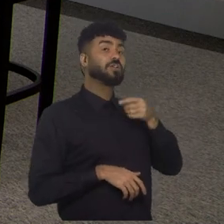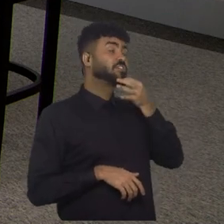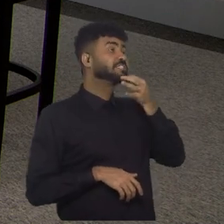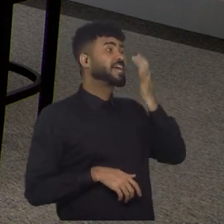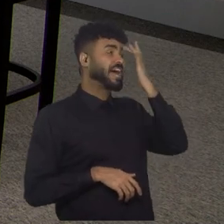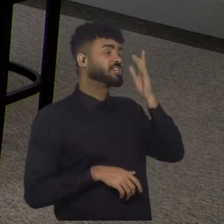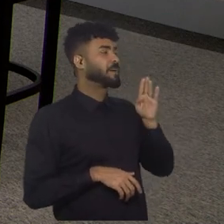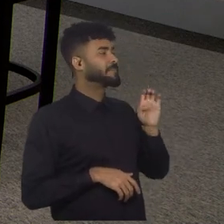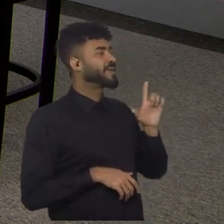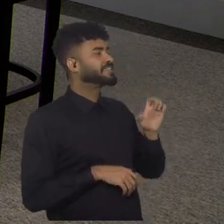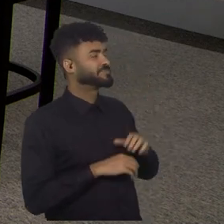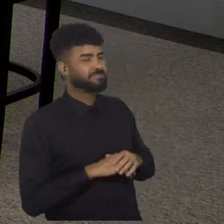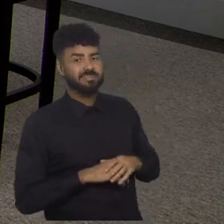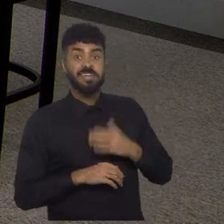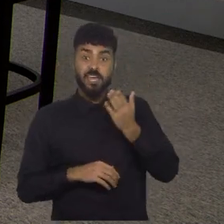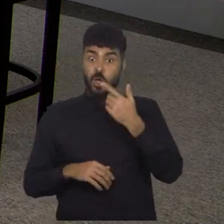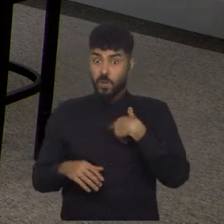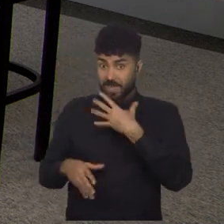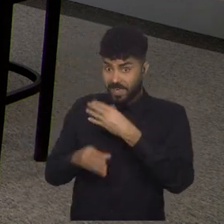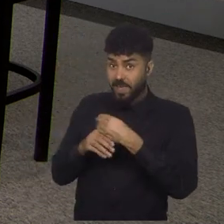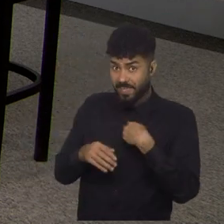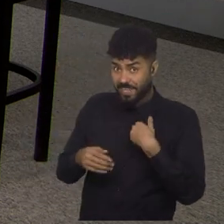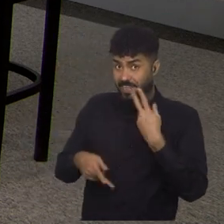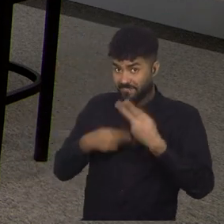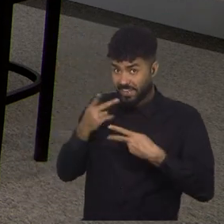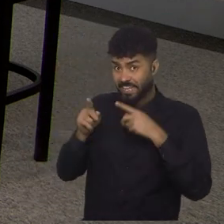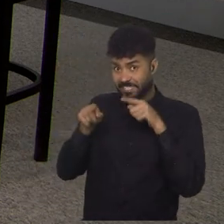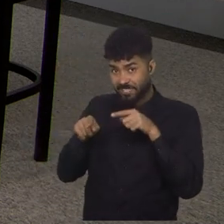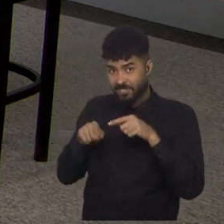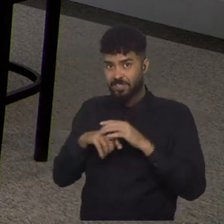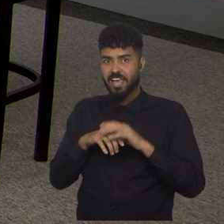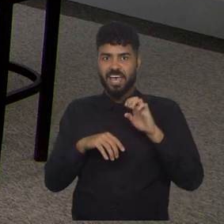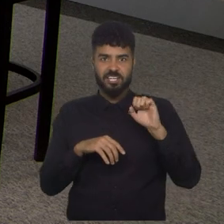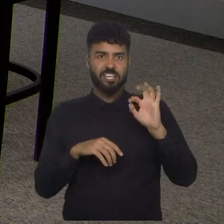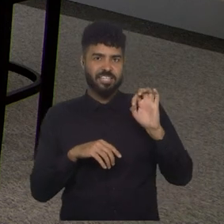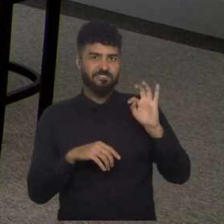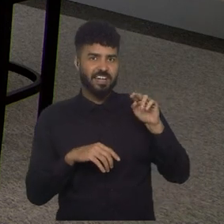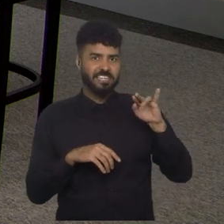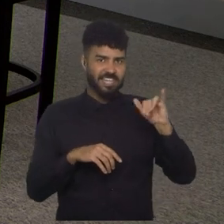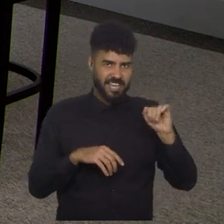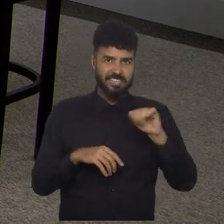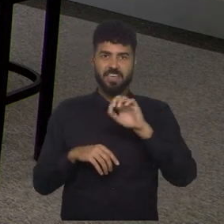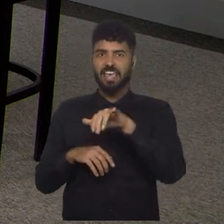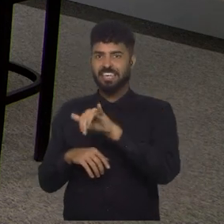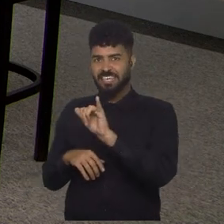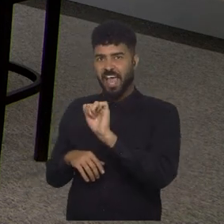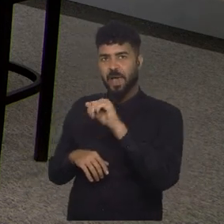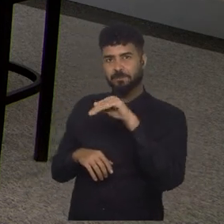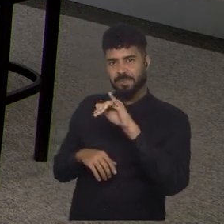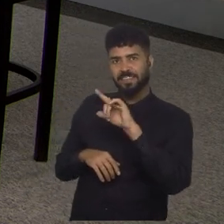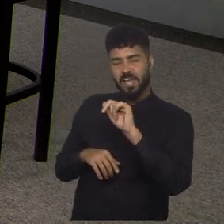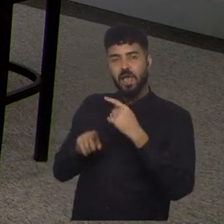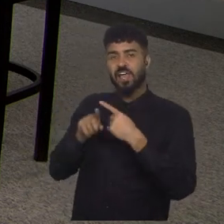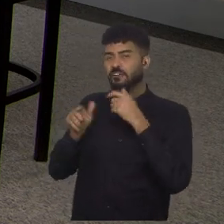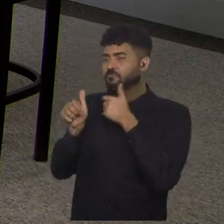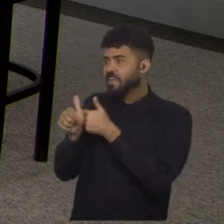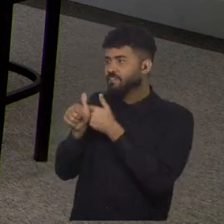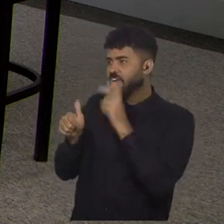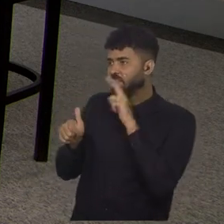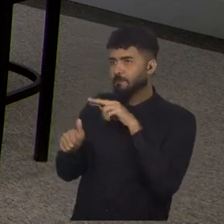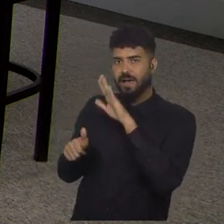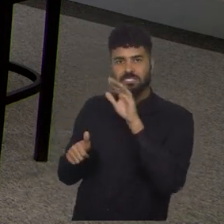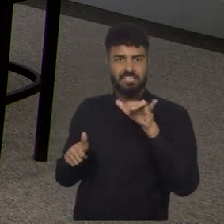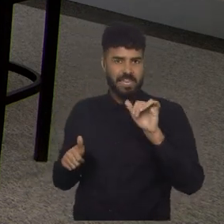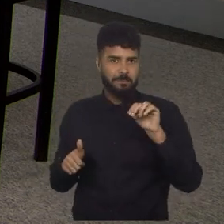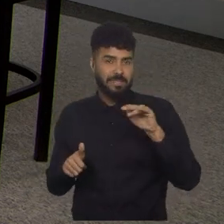velho? Tinha separado a Stefania, tinha separado também a Yamila. Acho que a gente acompanha mais ela, né? Justamente por estar jogando